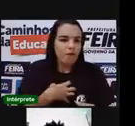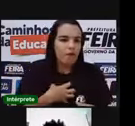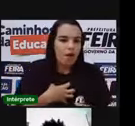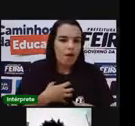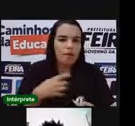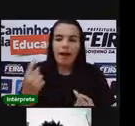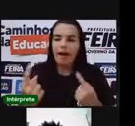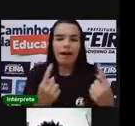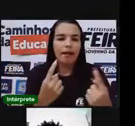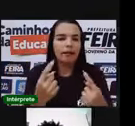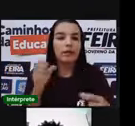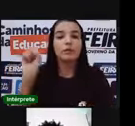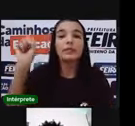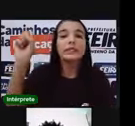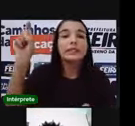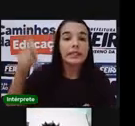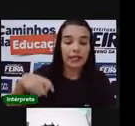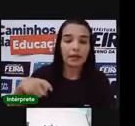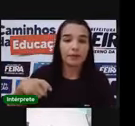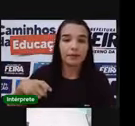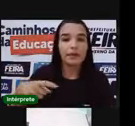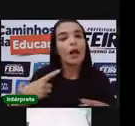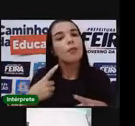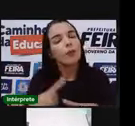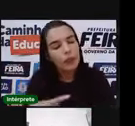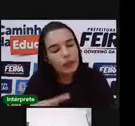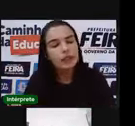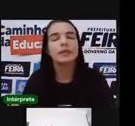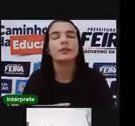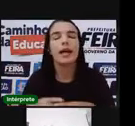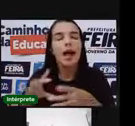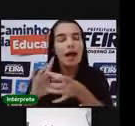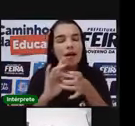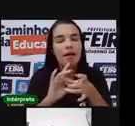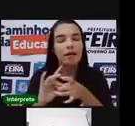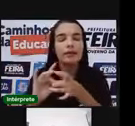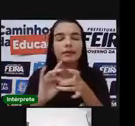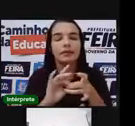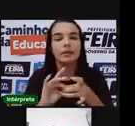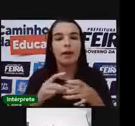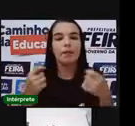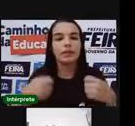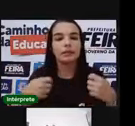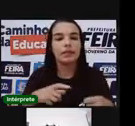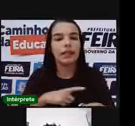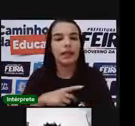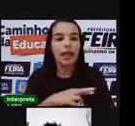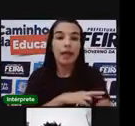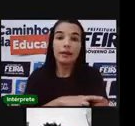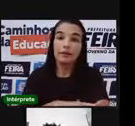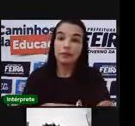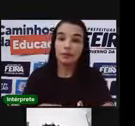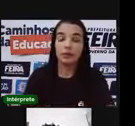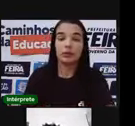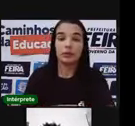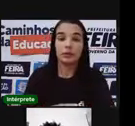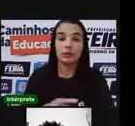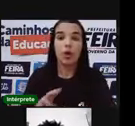Ela deve ser respeitosa. Ou nós estamos, não é? fazendo, criando